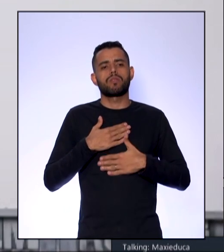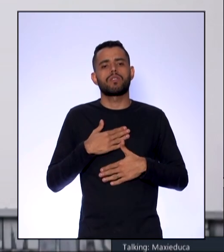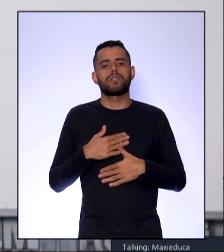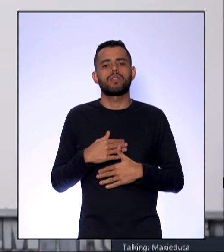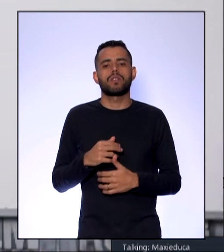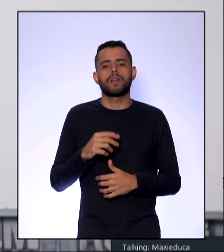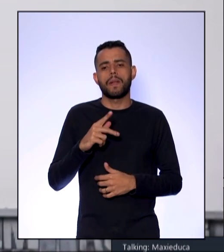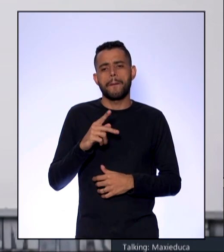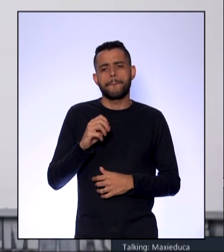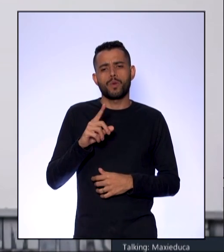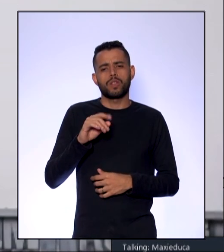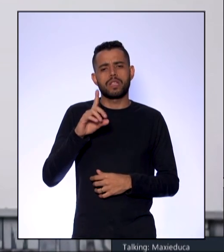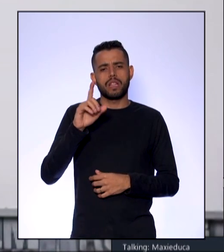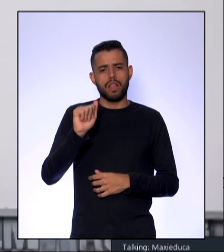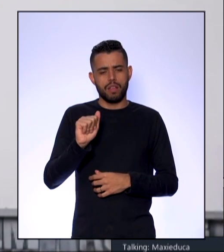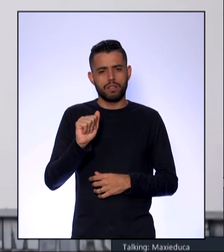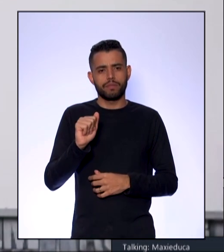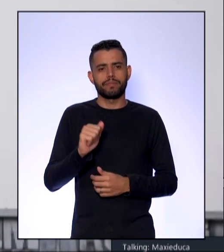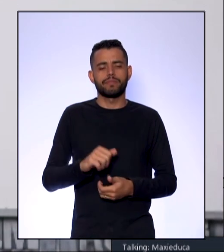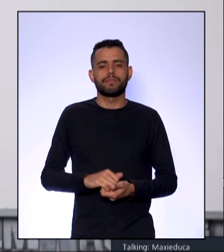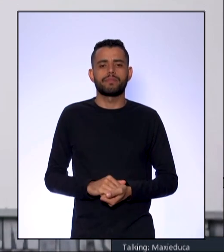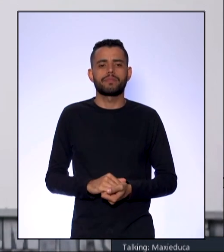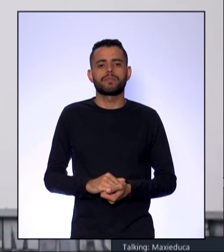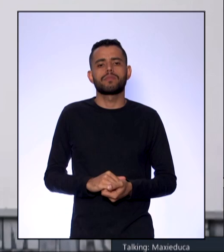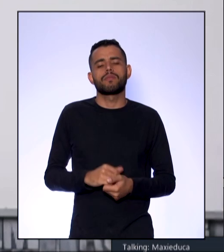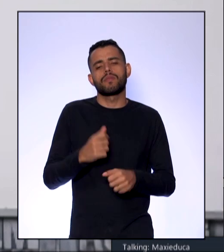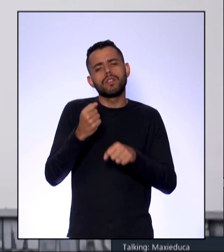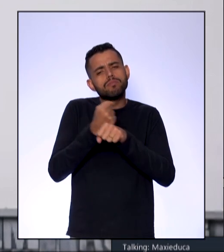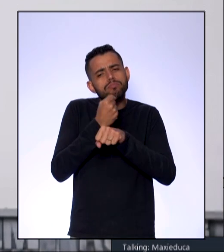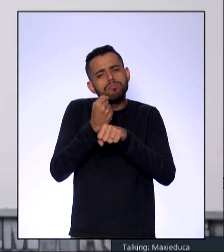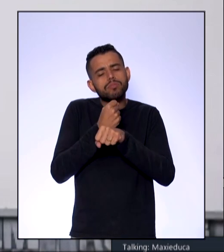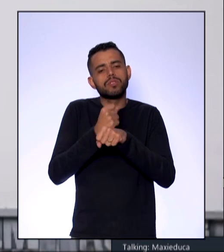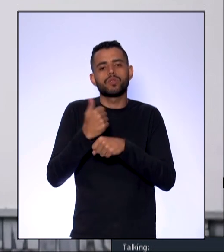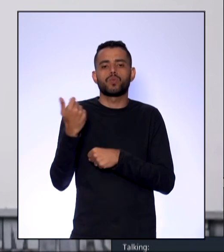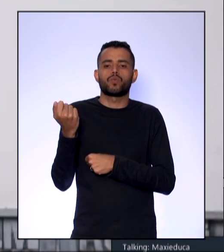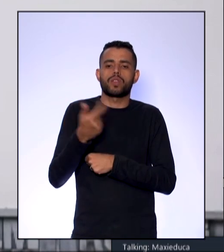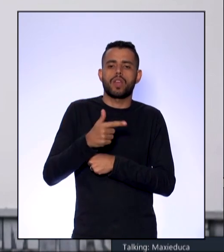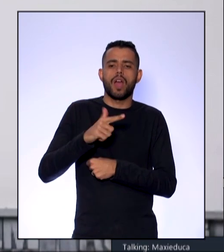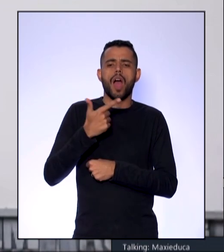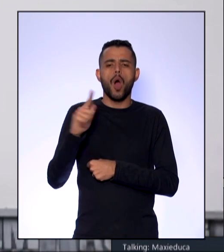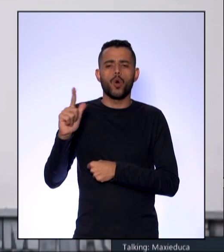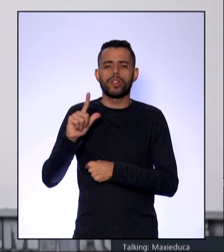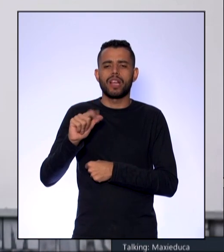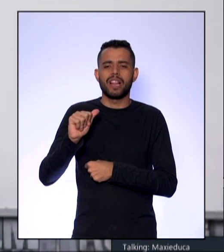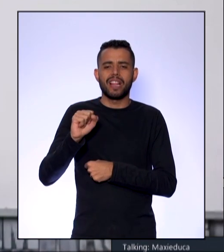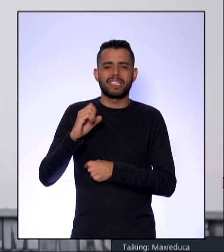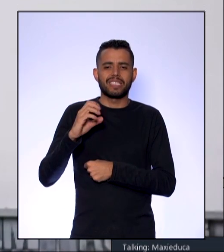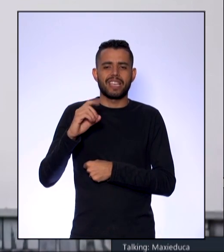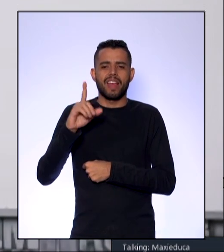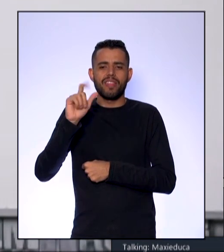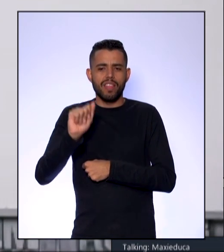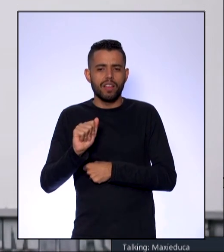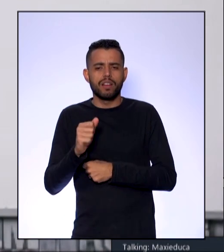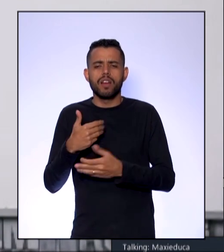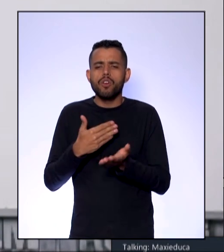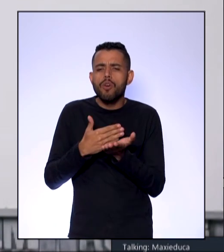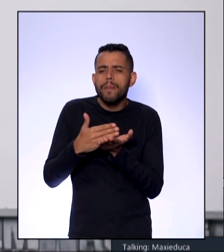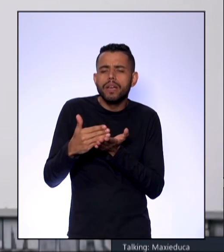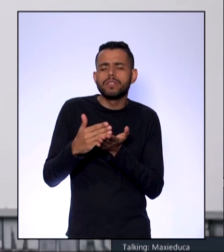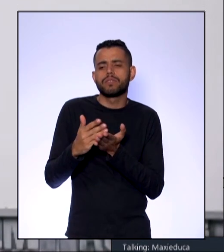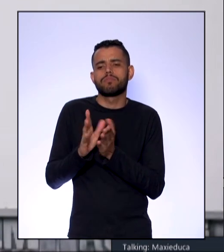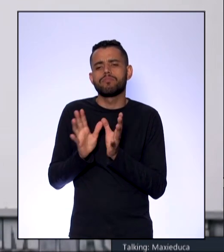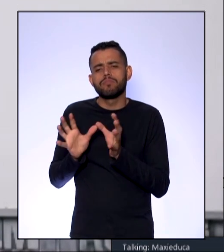pedra polida ao invés da pedra lascada para a edificação dos utensílios. Eu começo ali a caminhar para uma sociedade